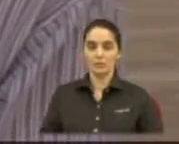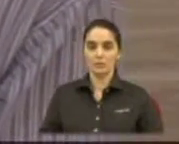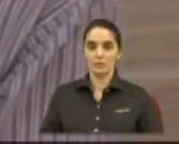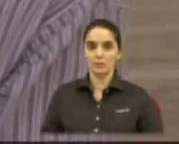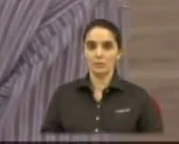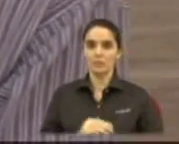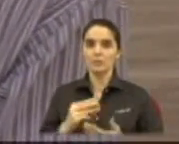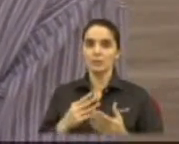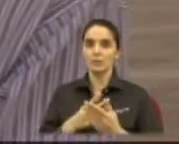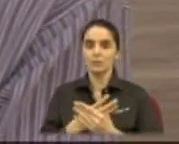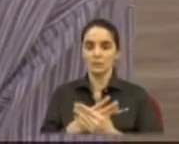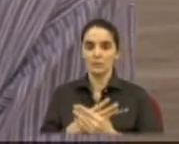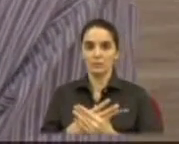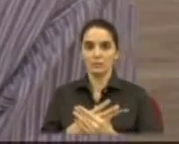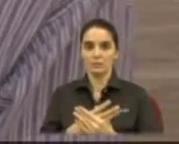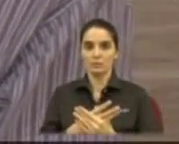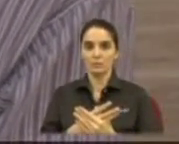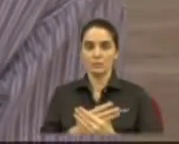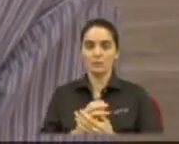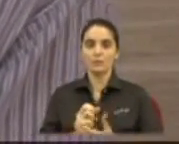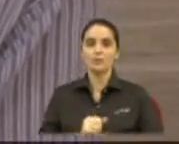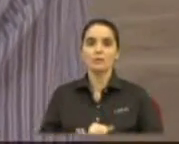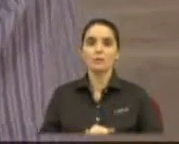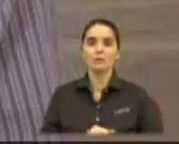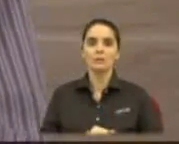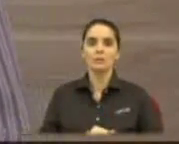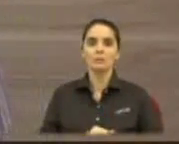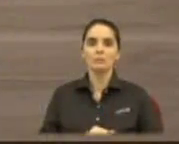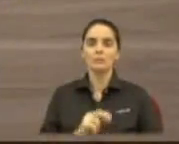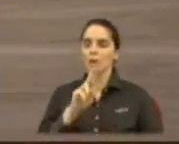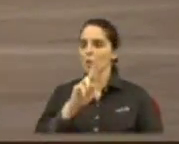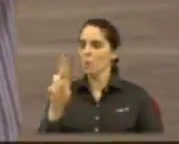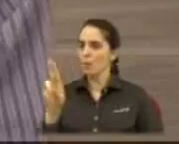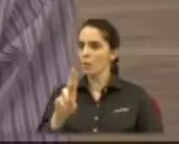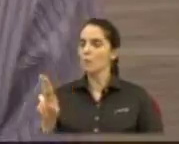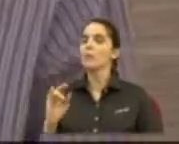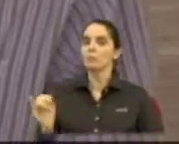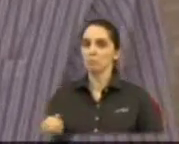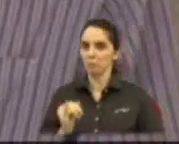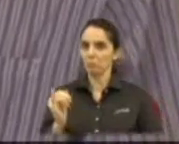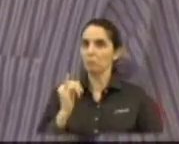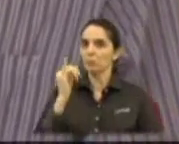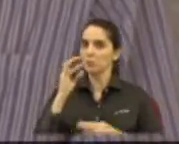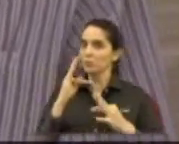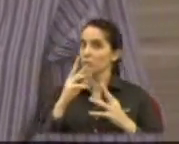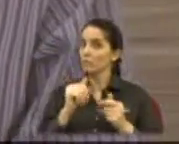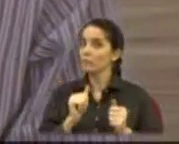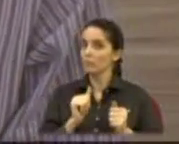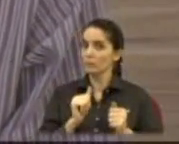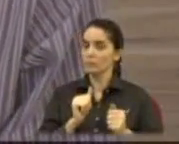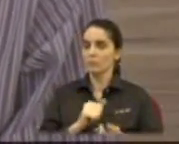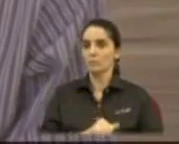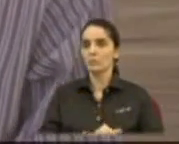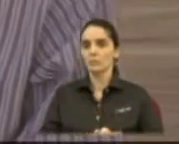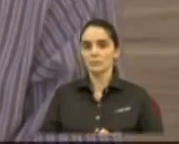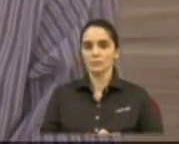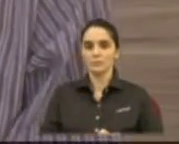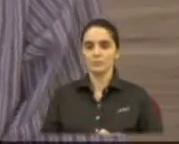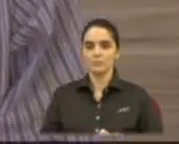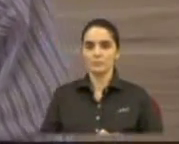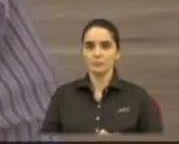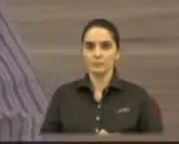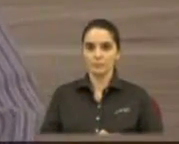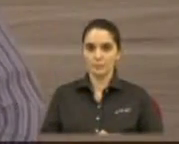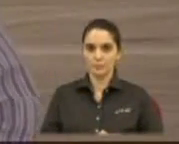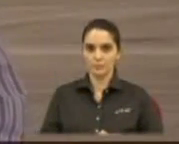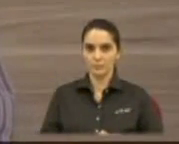Municipal em identificar todo mundo que entra aqui, senhor presidente, é importante também. Apesar de alguns segmentos